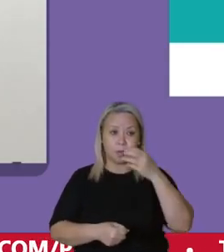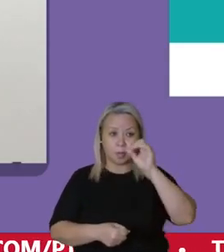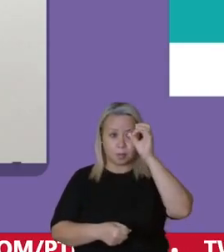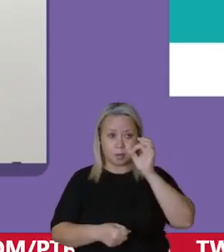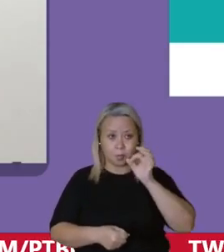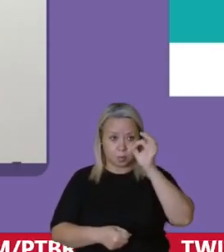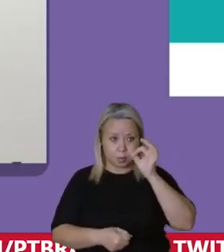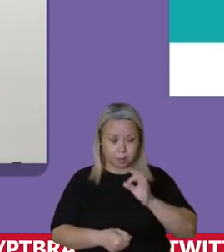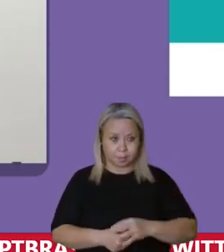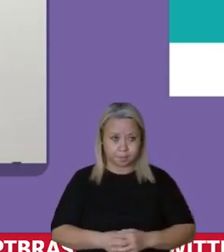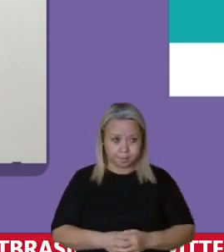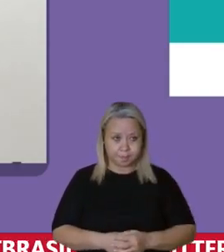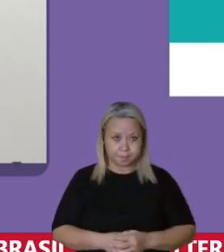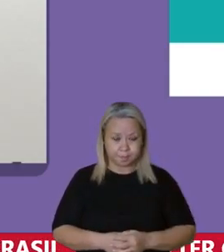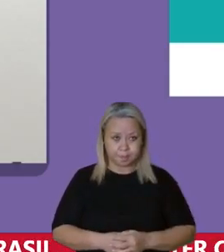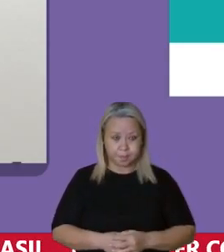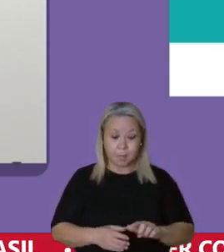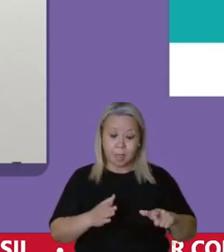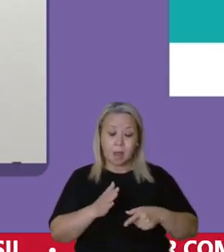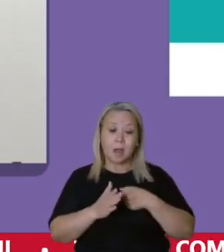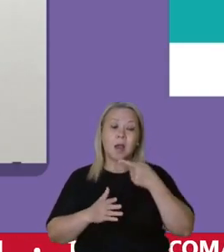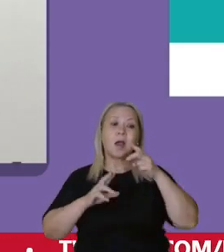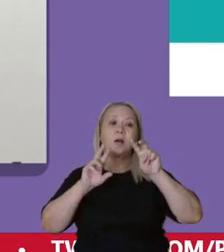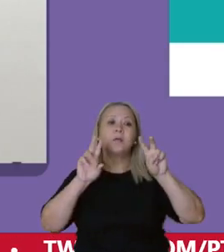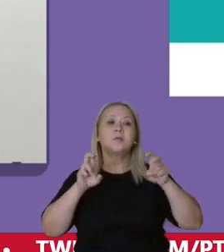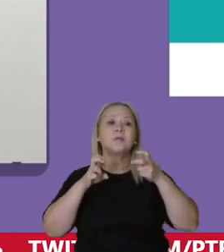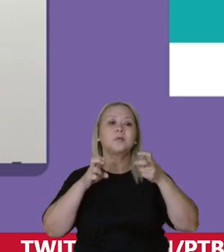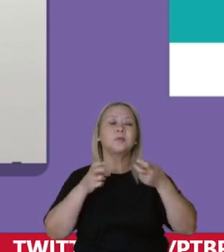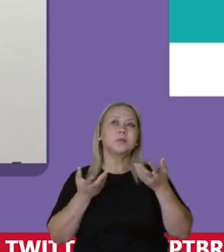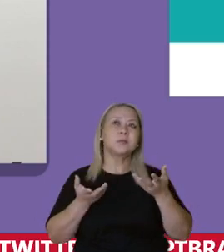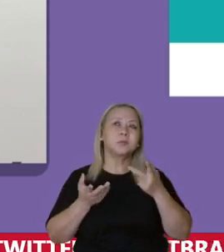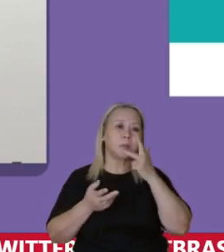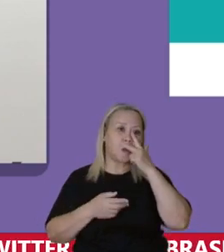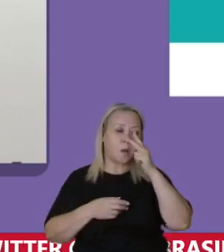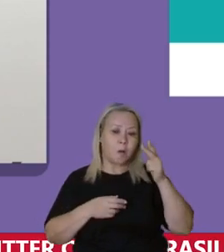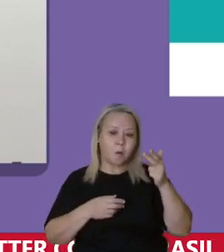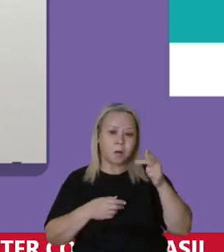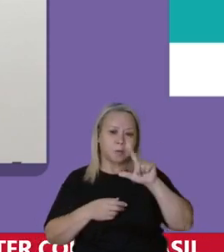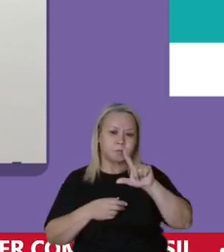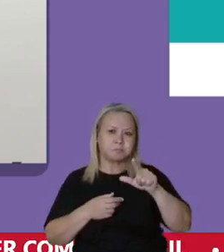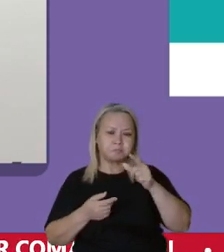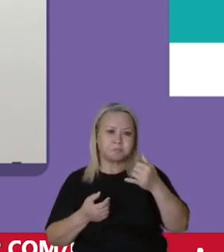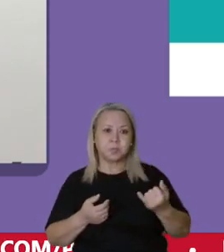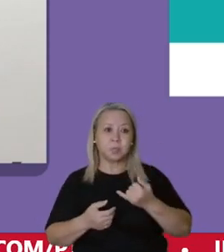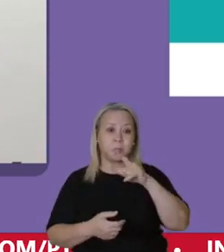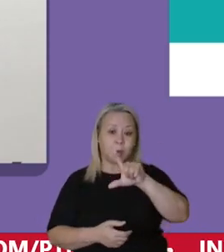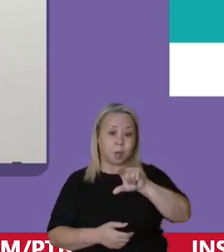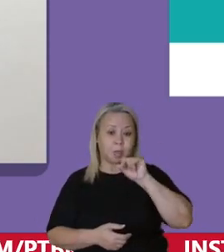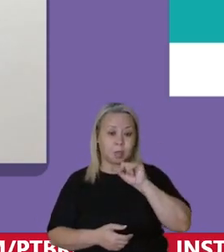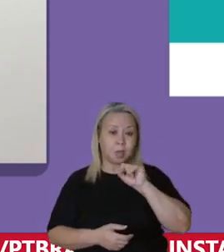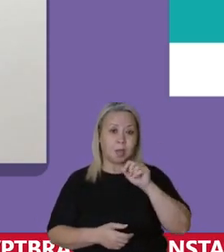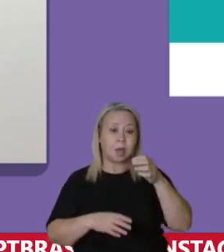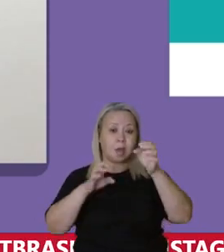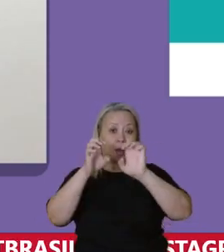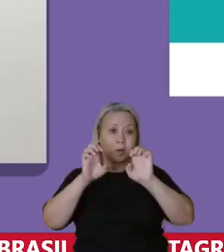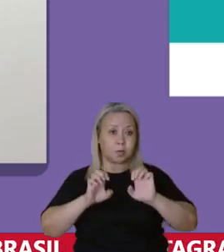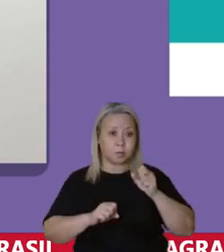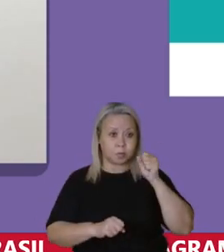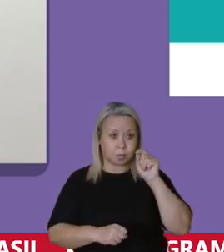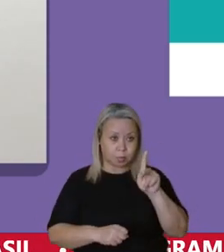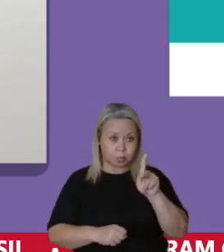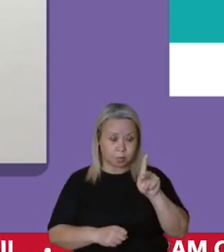30%. Bom, a primeira questão que eu acho que é importante a gente destacar aqui, que o sistema de